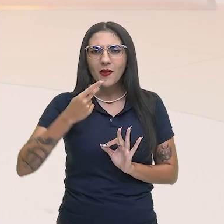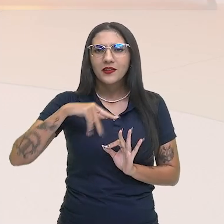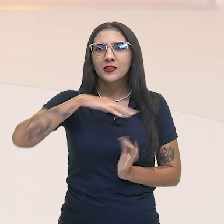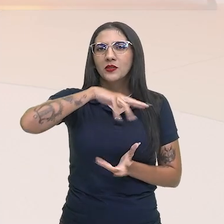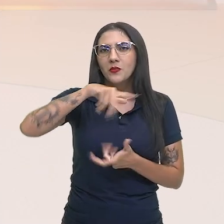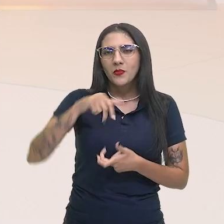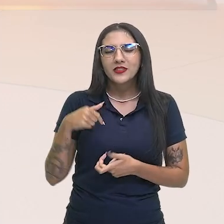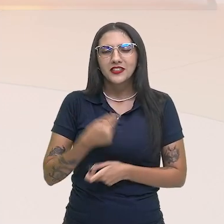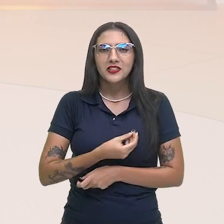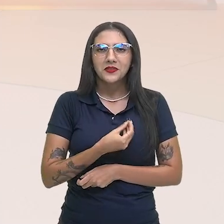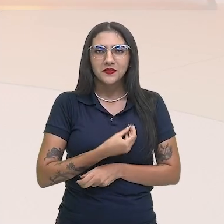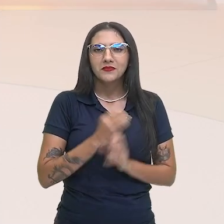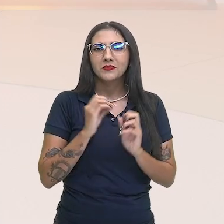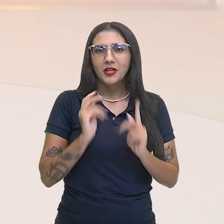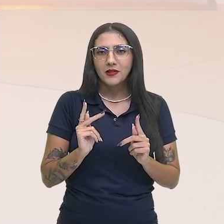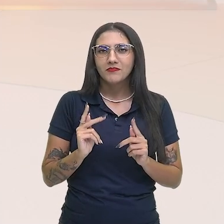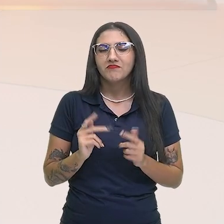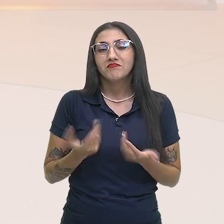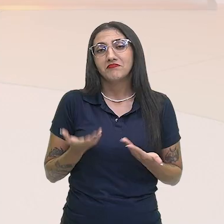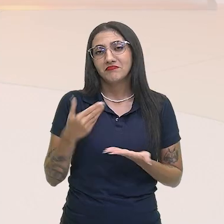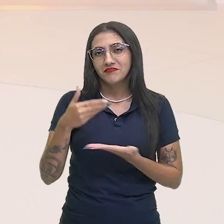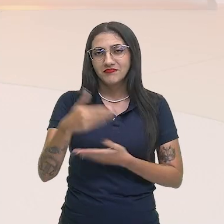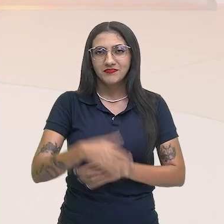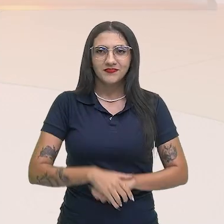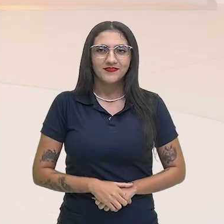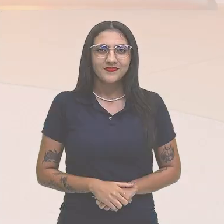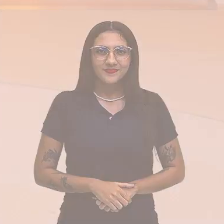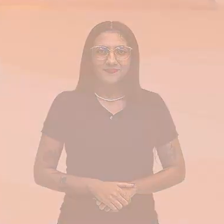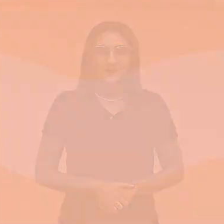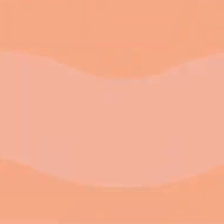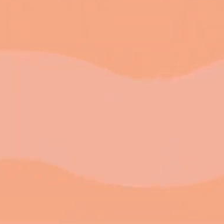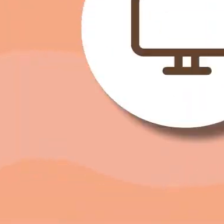no qual a gente vive, certo? Então, vamos à nossa aula.